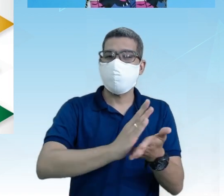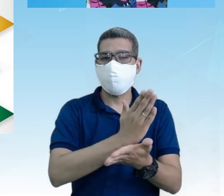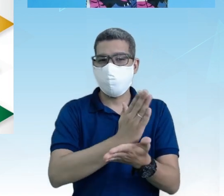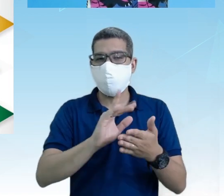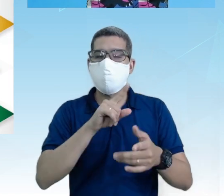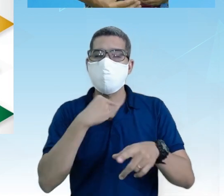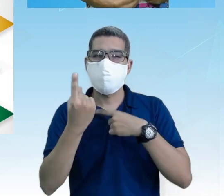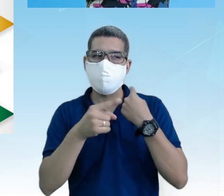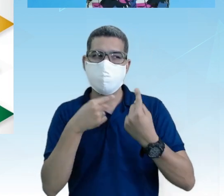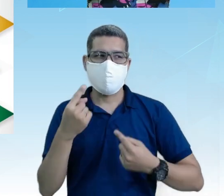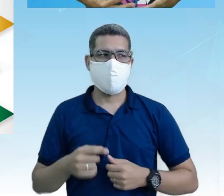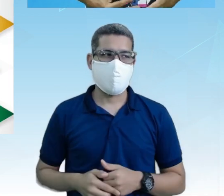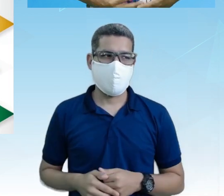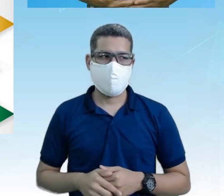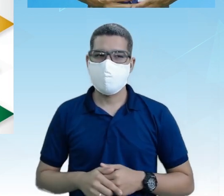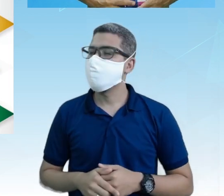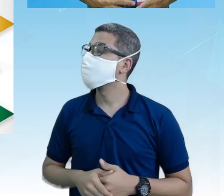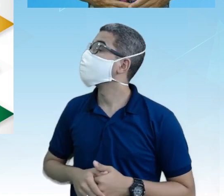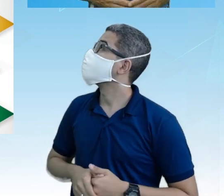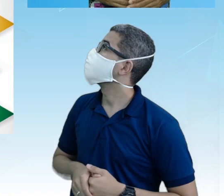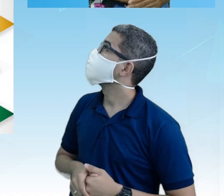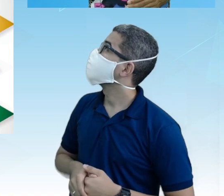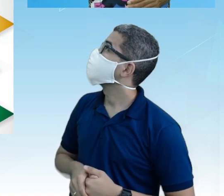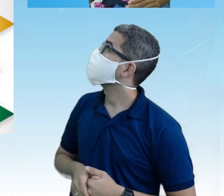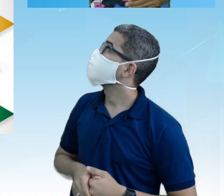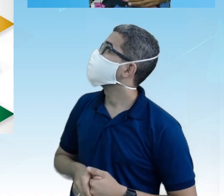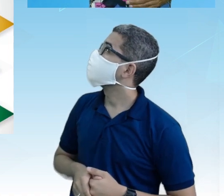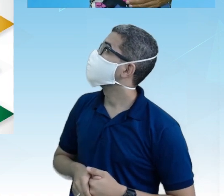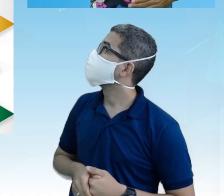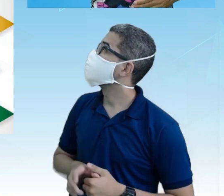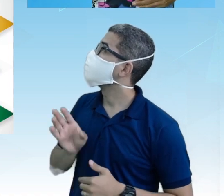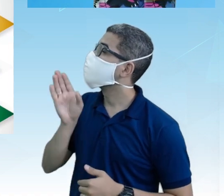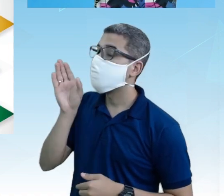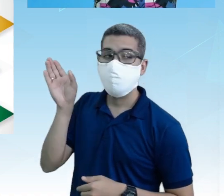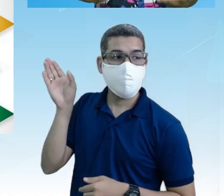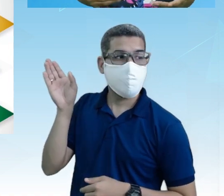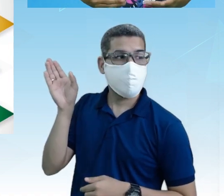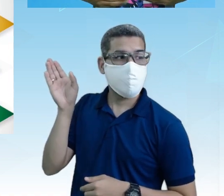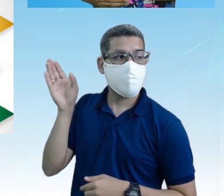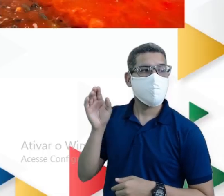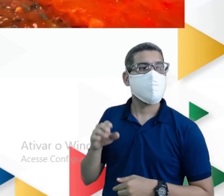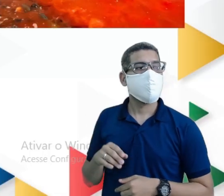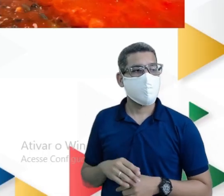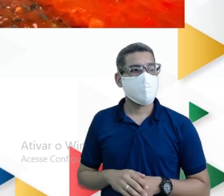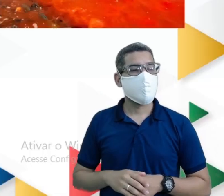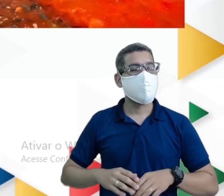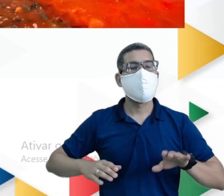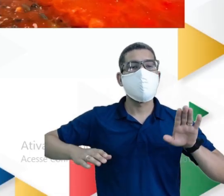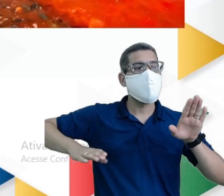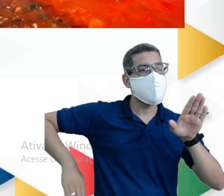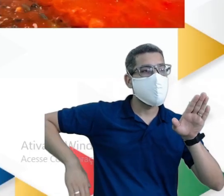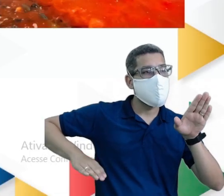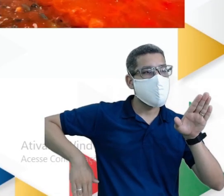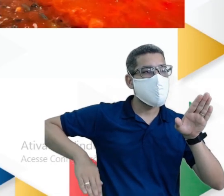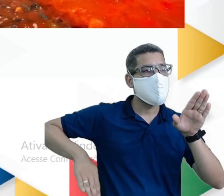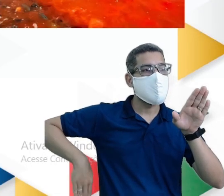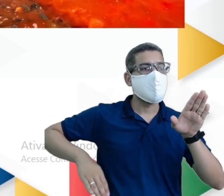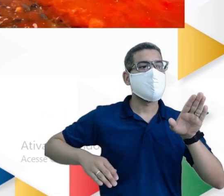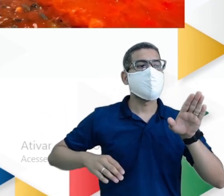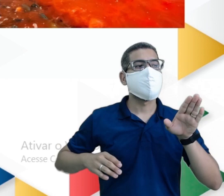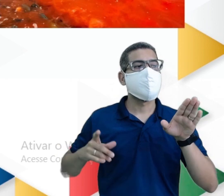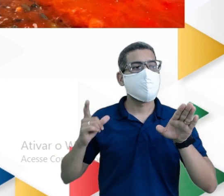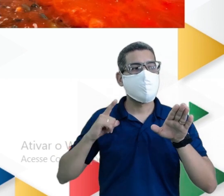como você pode observar na imagem, a gente tem aí uma praia onde está acontecendo justamente